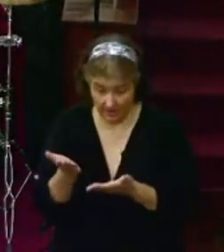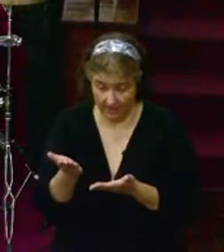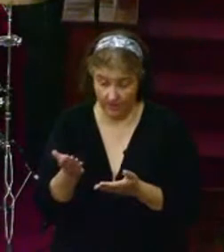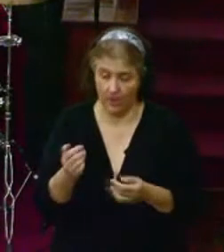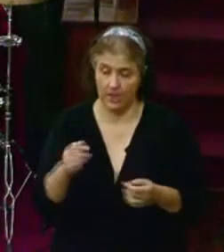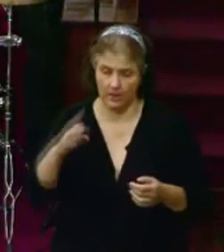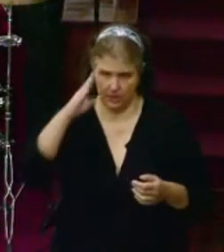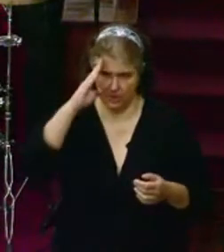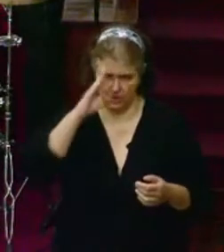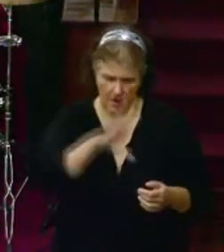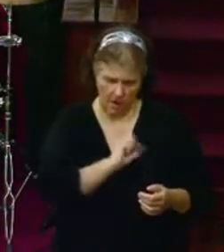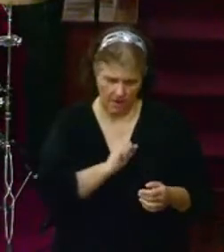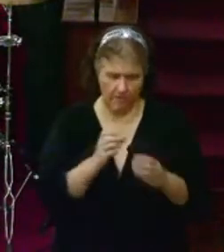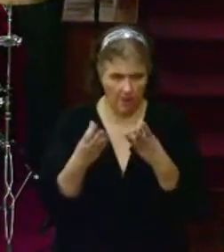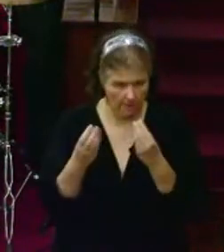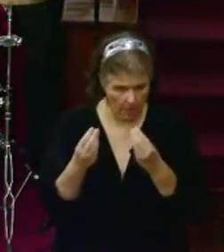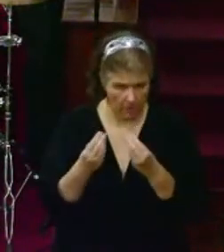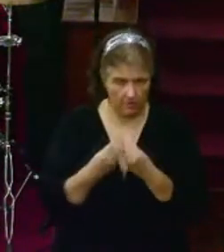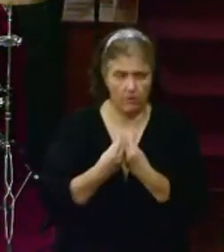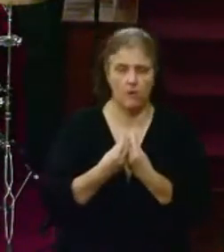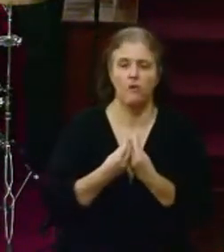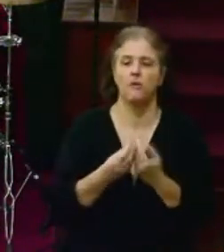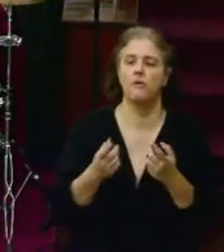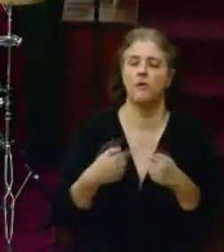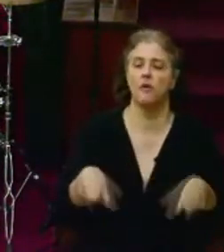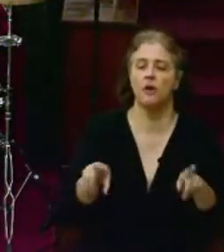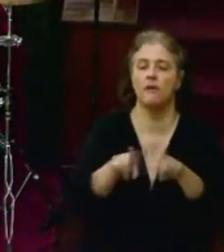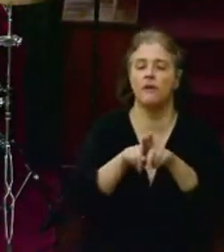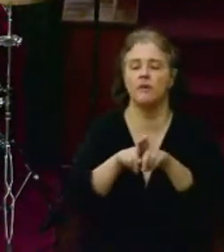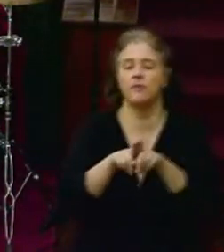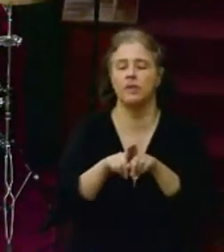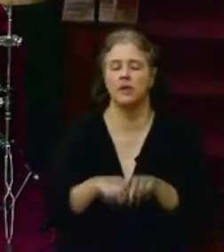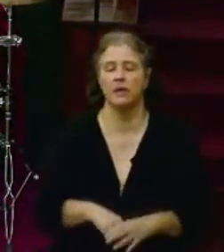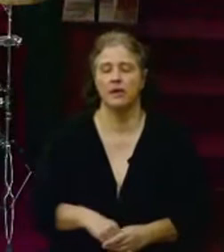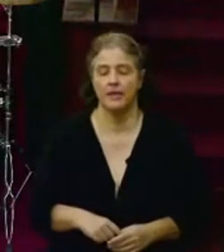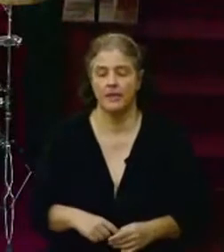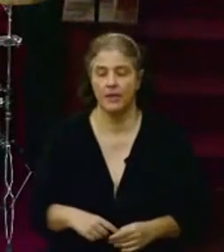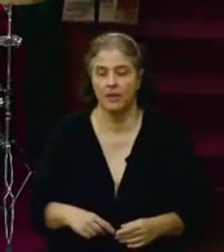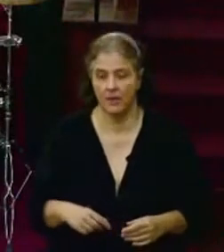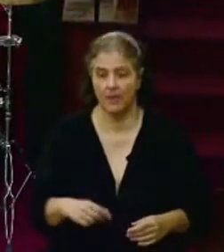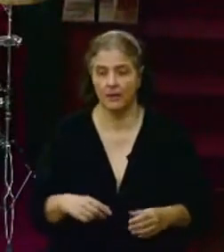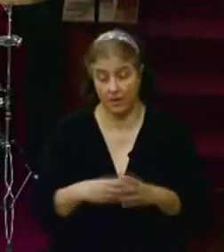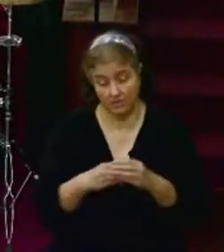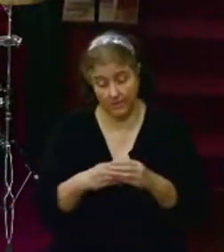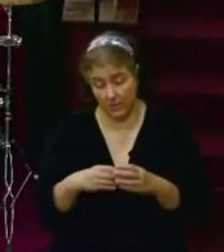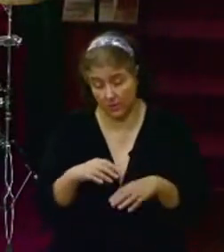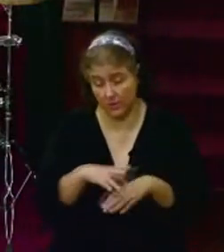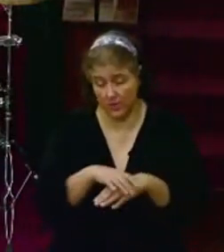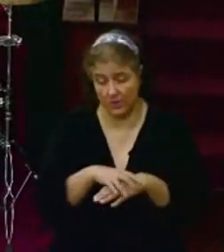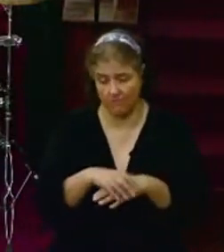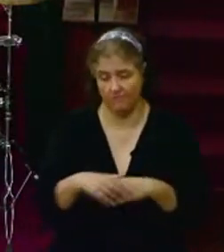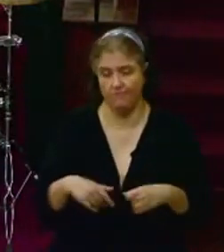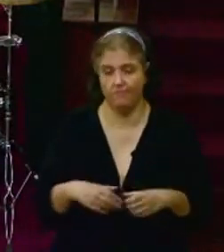à morte. Recentemente nós trouxemos uma mensagem aqui sobre Deus não faz acepção de pessoas,